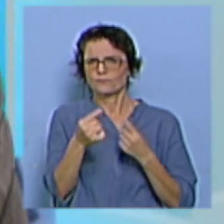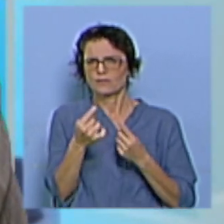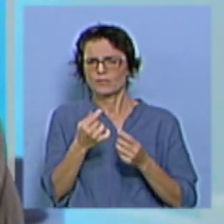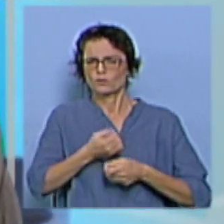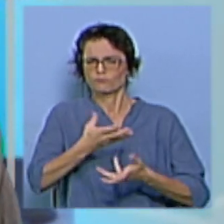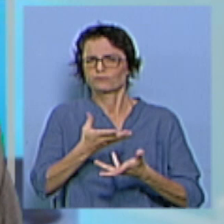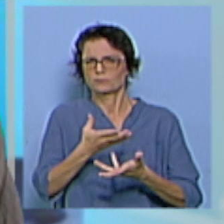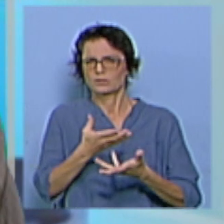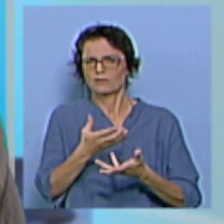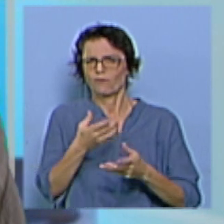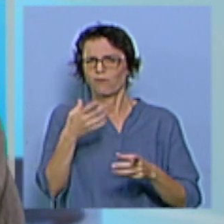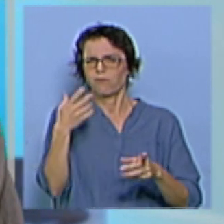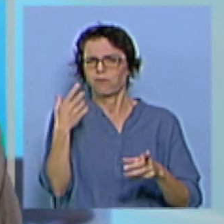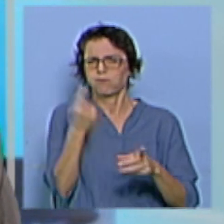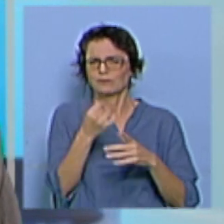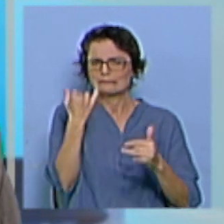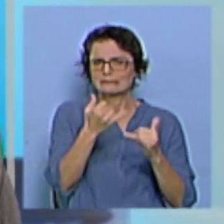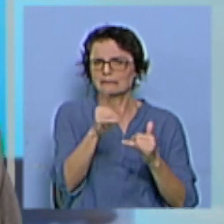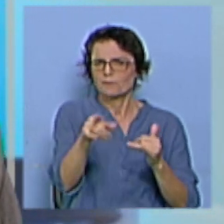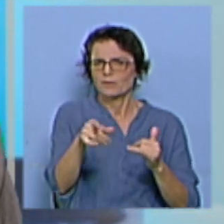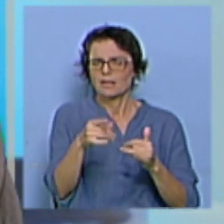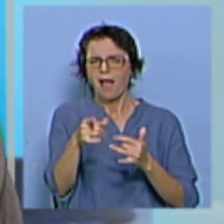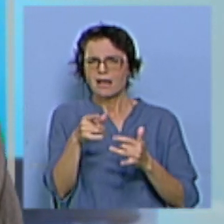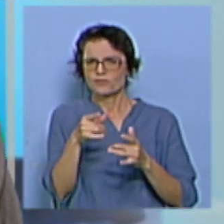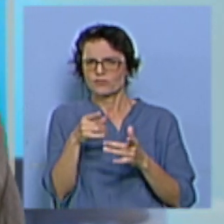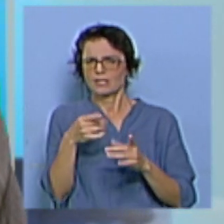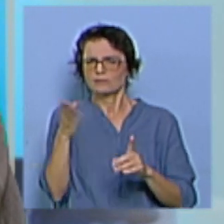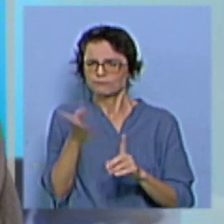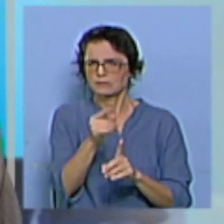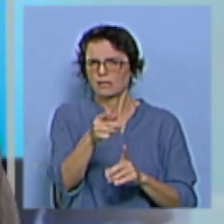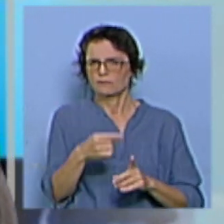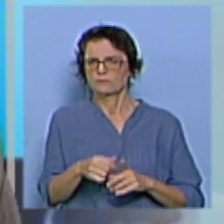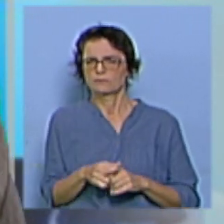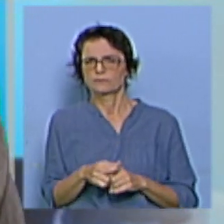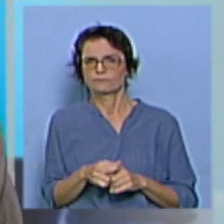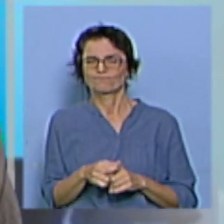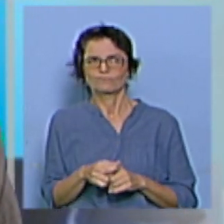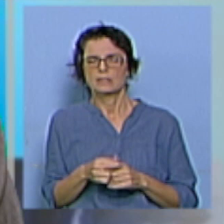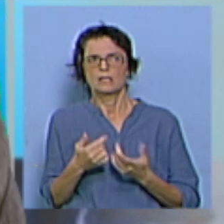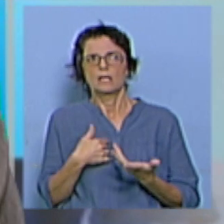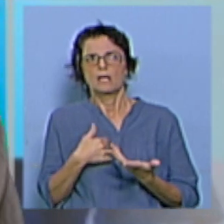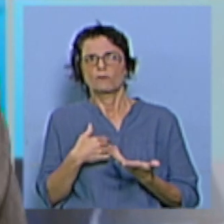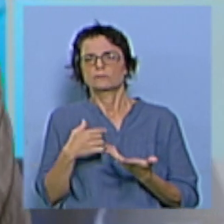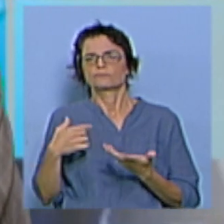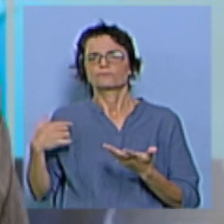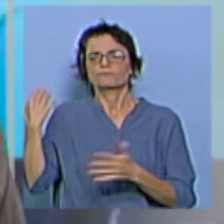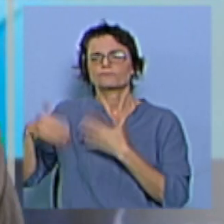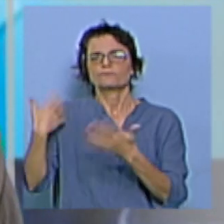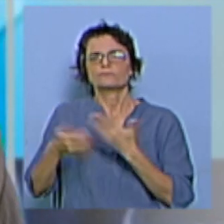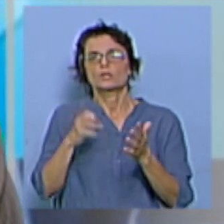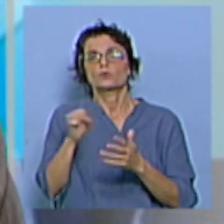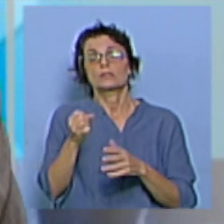Não só porque desde o século XIV que as nossas Forças Armadas e Forças de